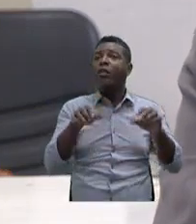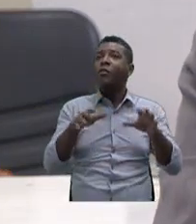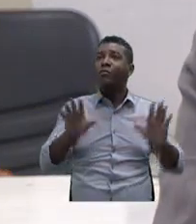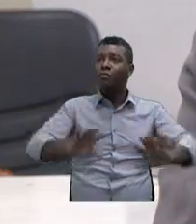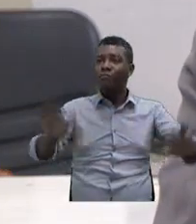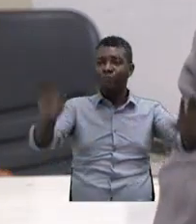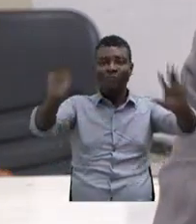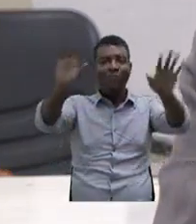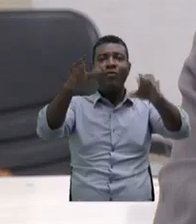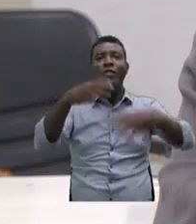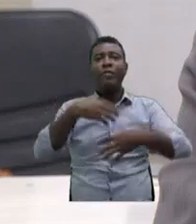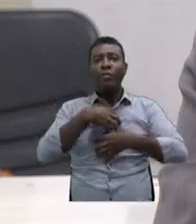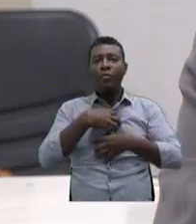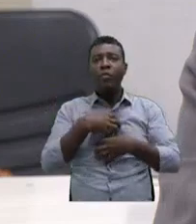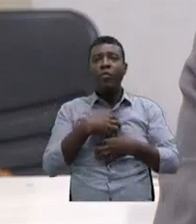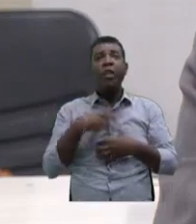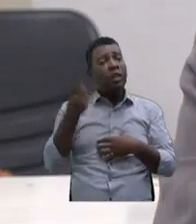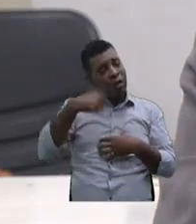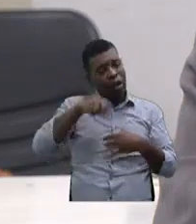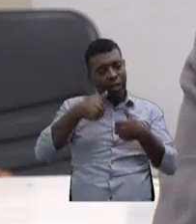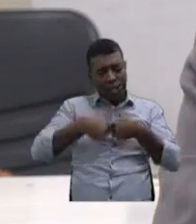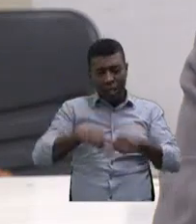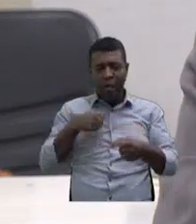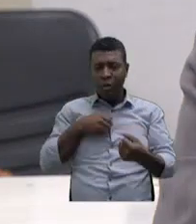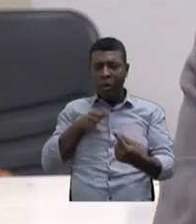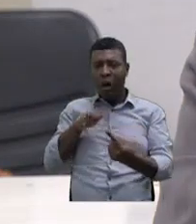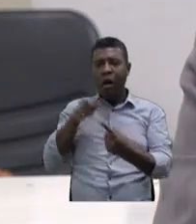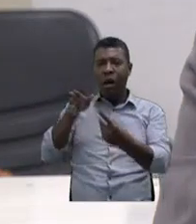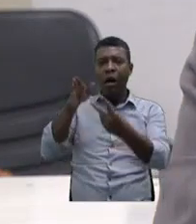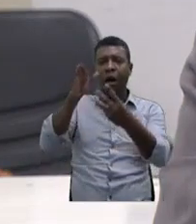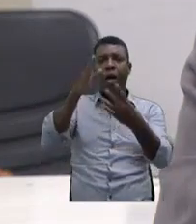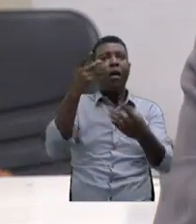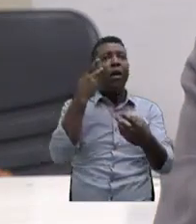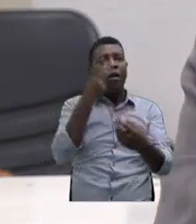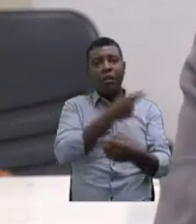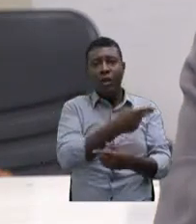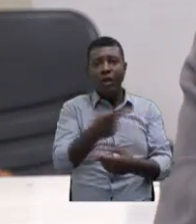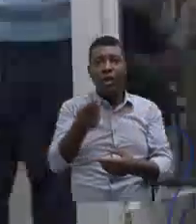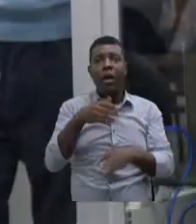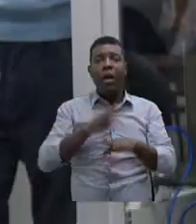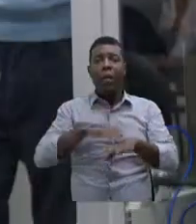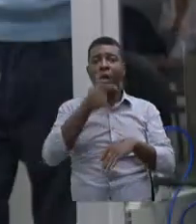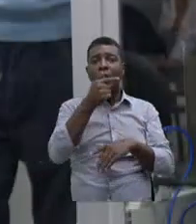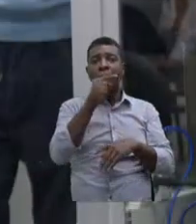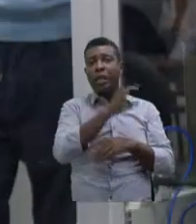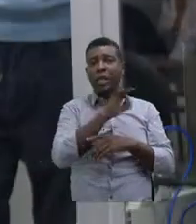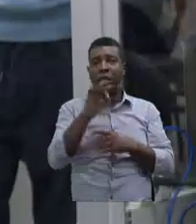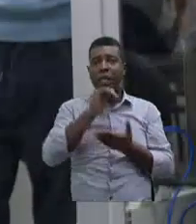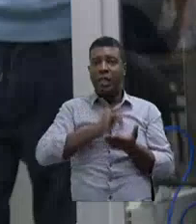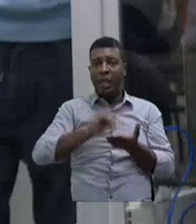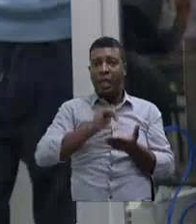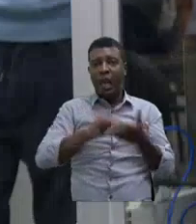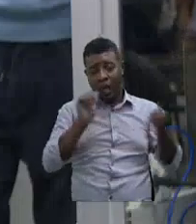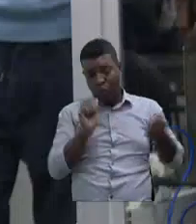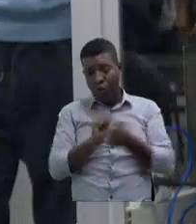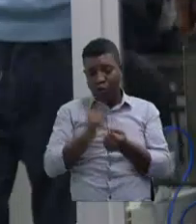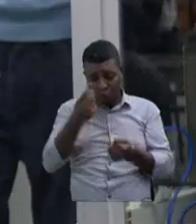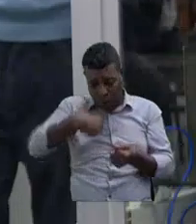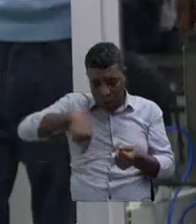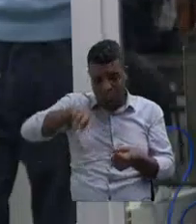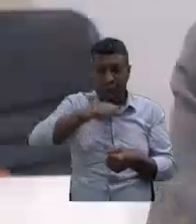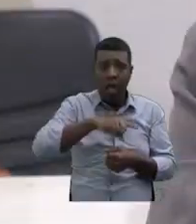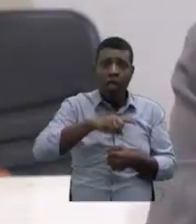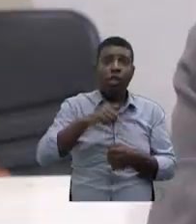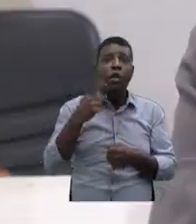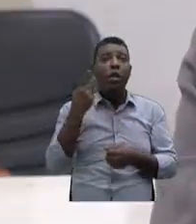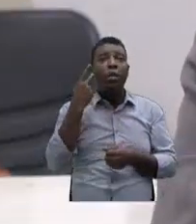estamos no mutirão aí, viajando pelas cidades todas, com a rede de gestores, que nós temos mais de 700 secretários secretários junto com a gente para que